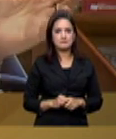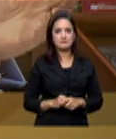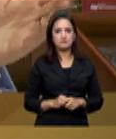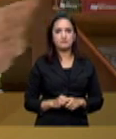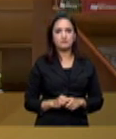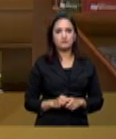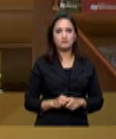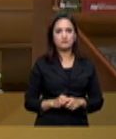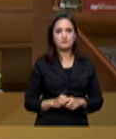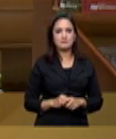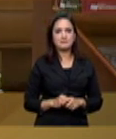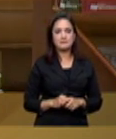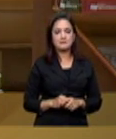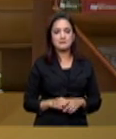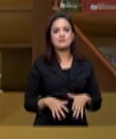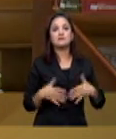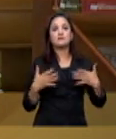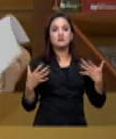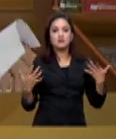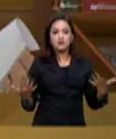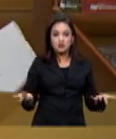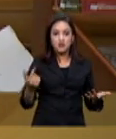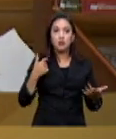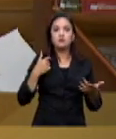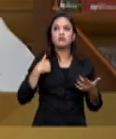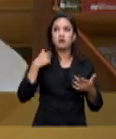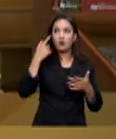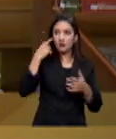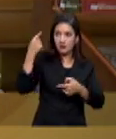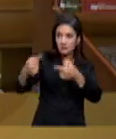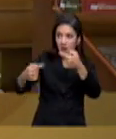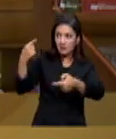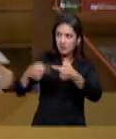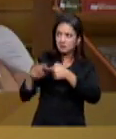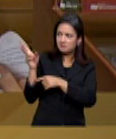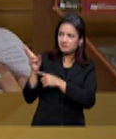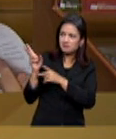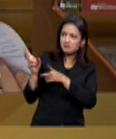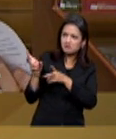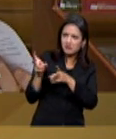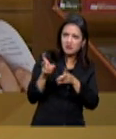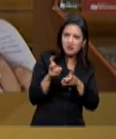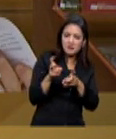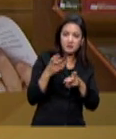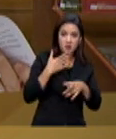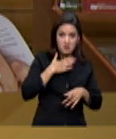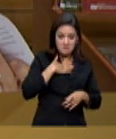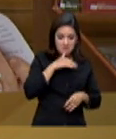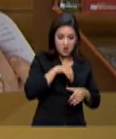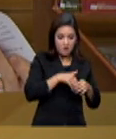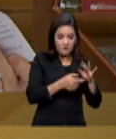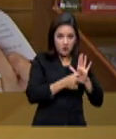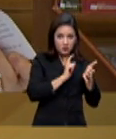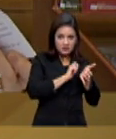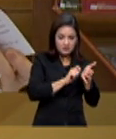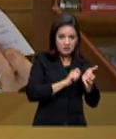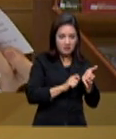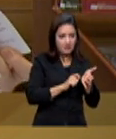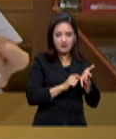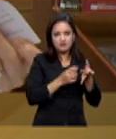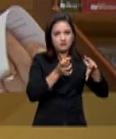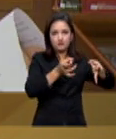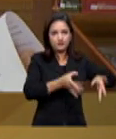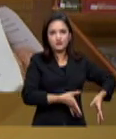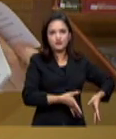como disse, a partir dos debates, eu abandono o meu voto escrito e eu julgo